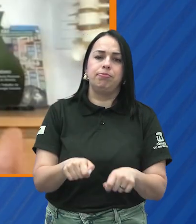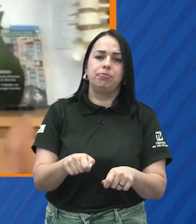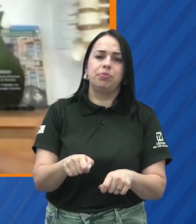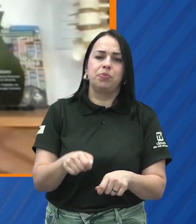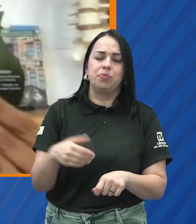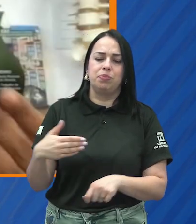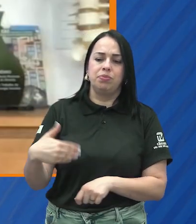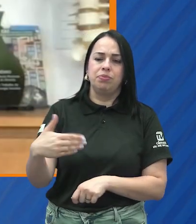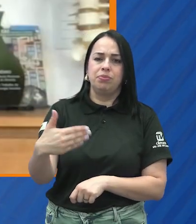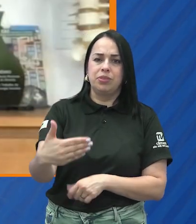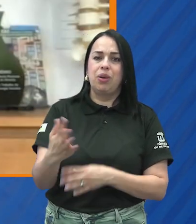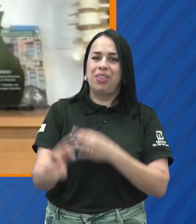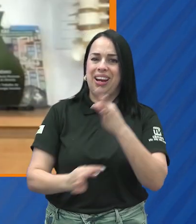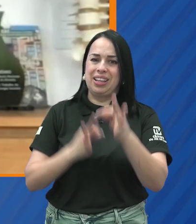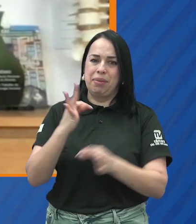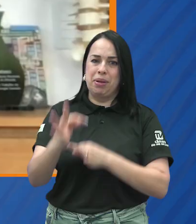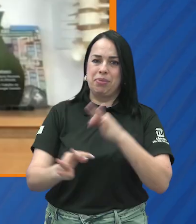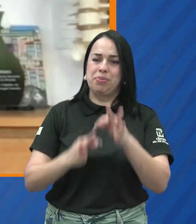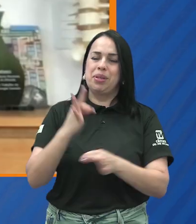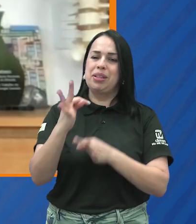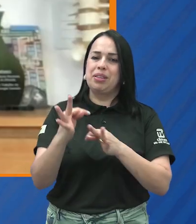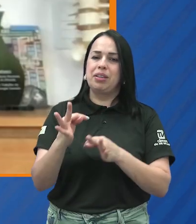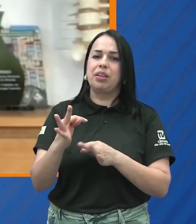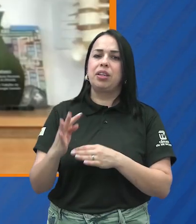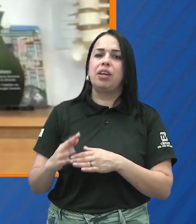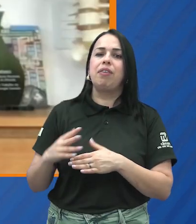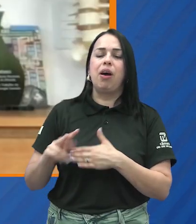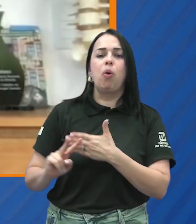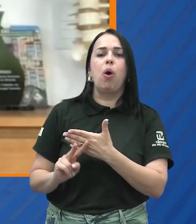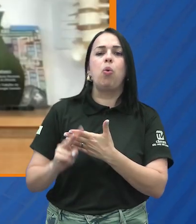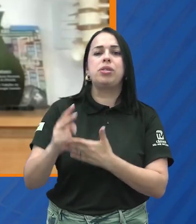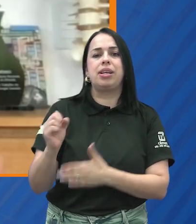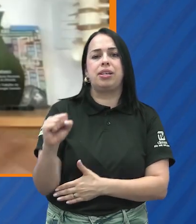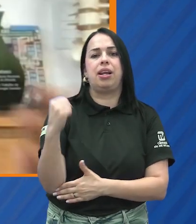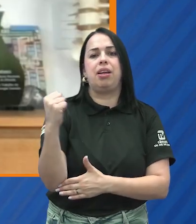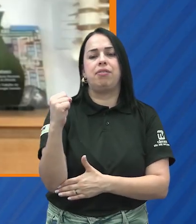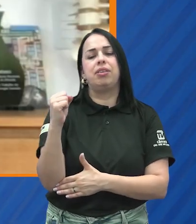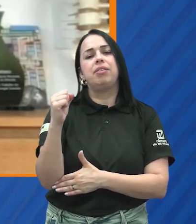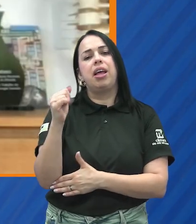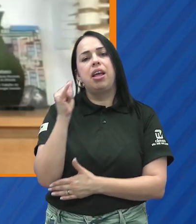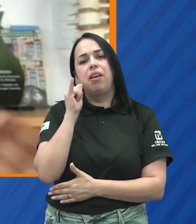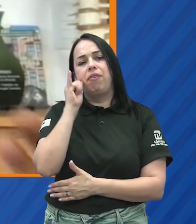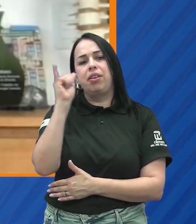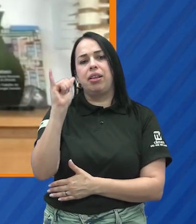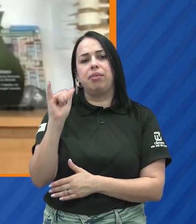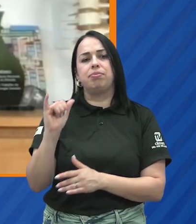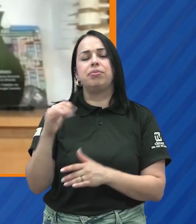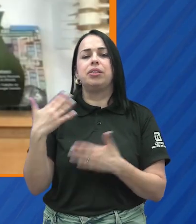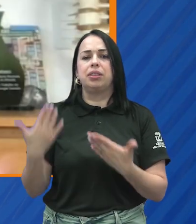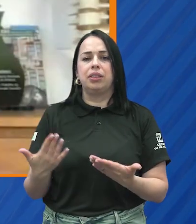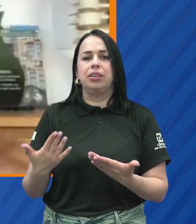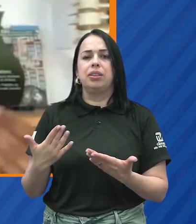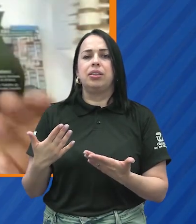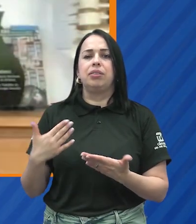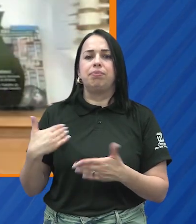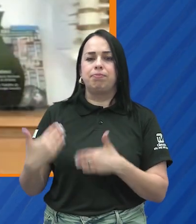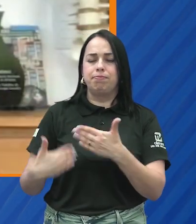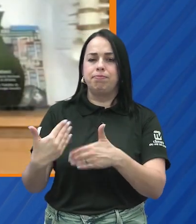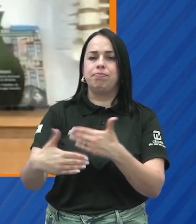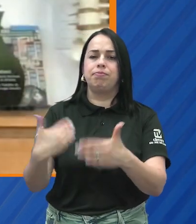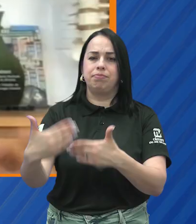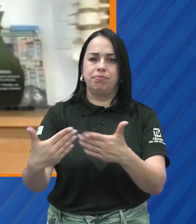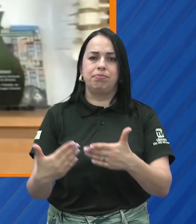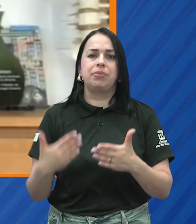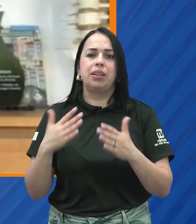precoce, você consegue ter disponível tratamentos mais modernos que vão impedir, inclusive, que esses pacientes